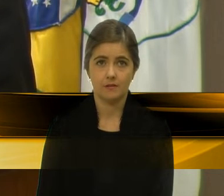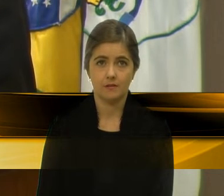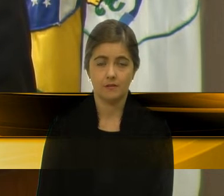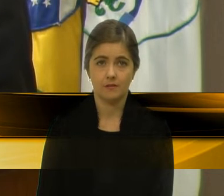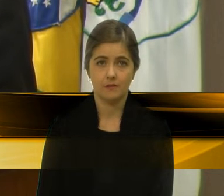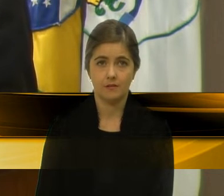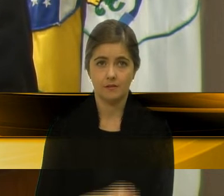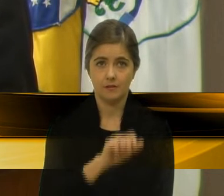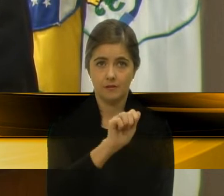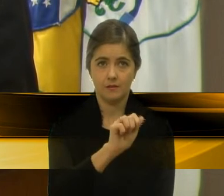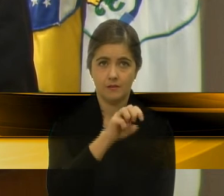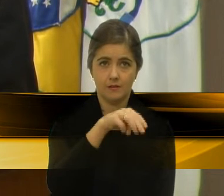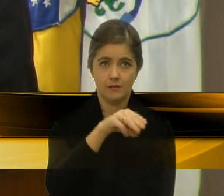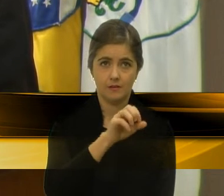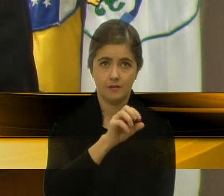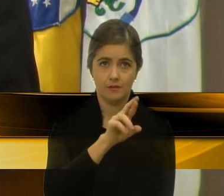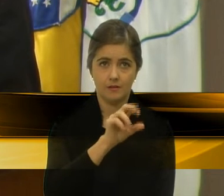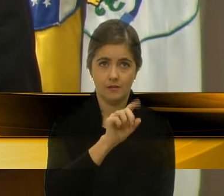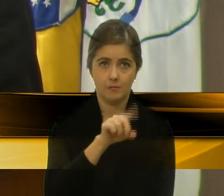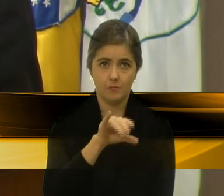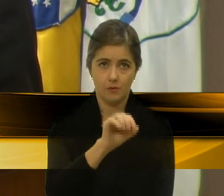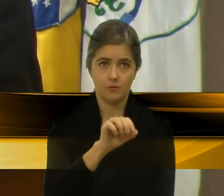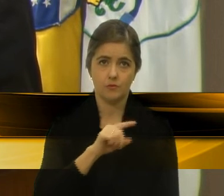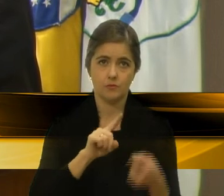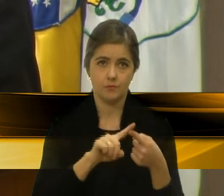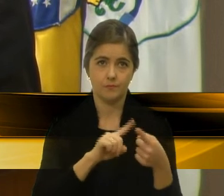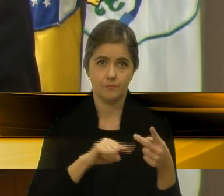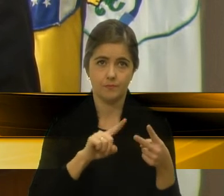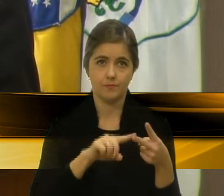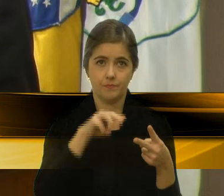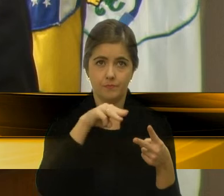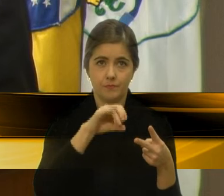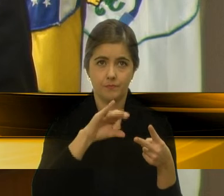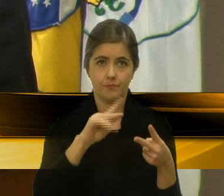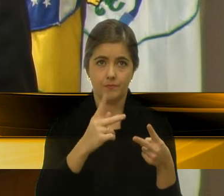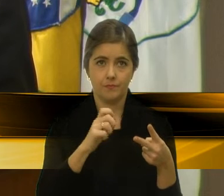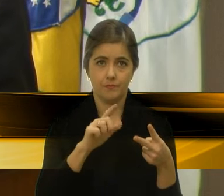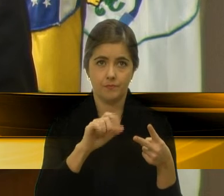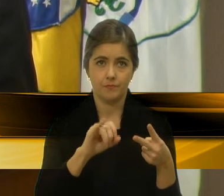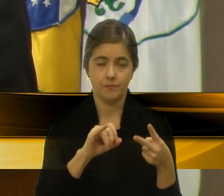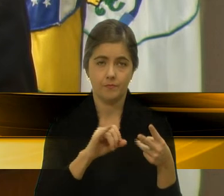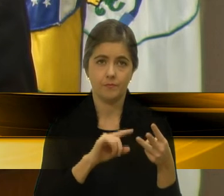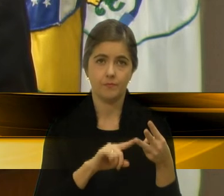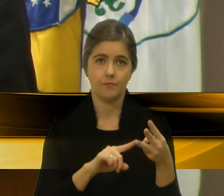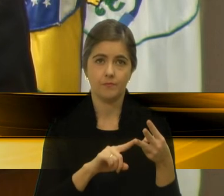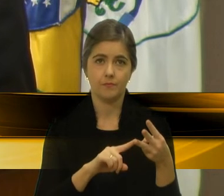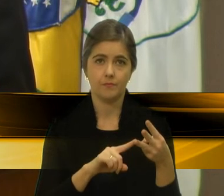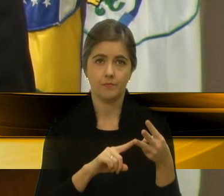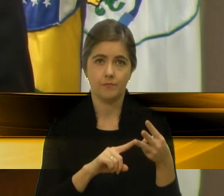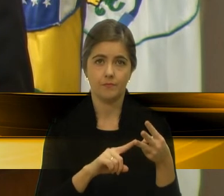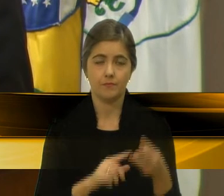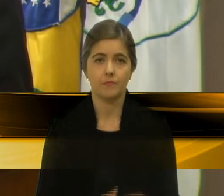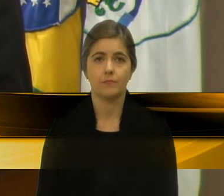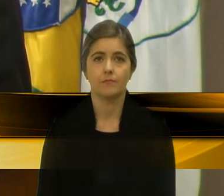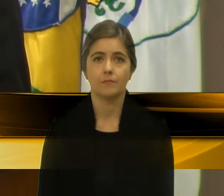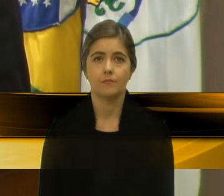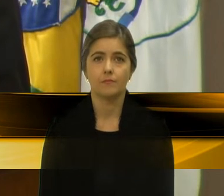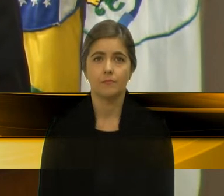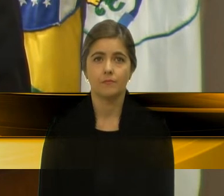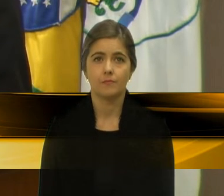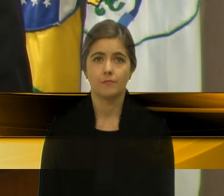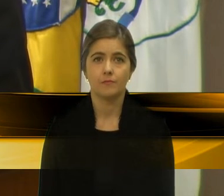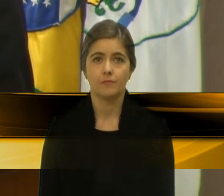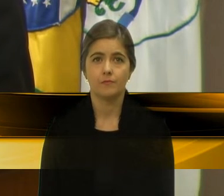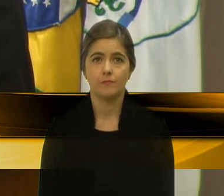Pierretelli, Michele Evangelista e Oblano Hermindo Dintelli